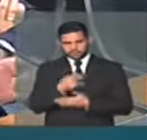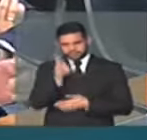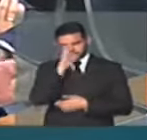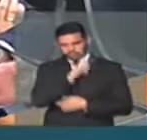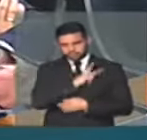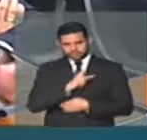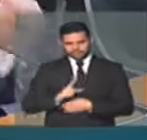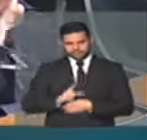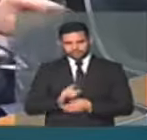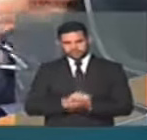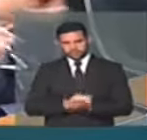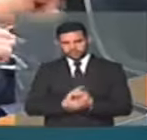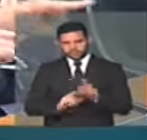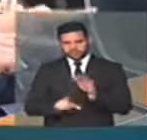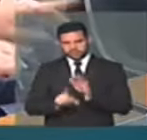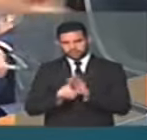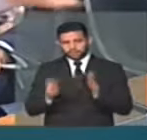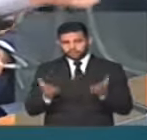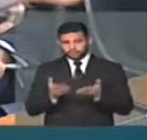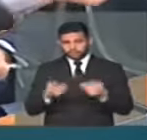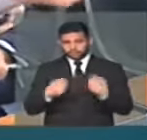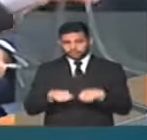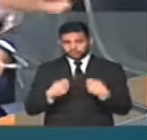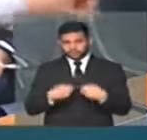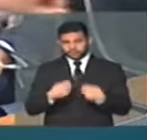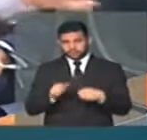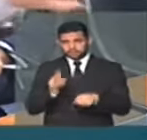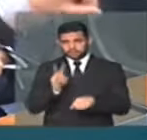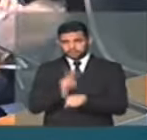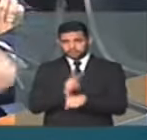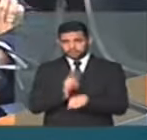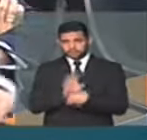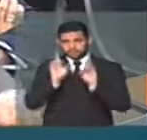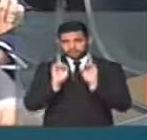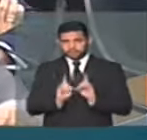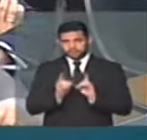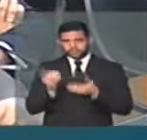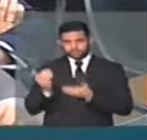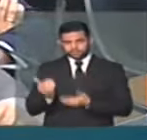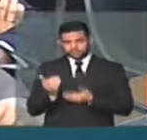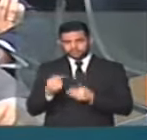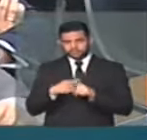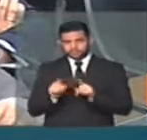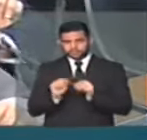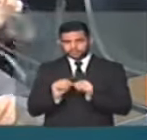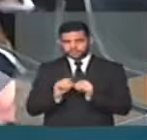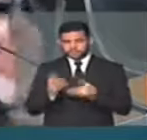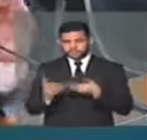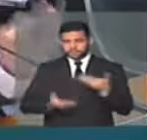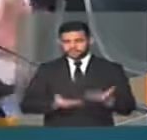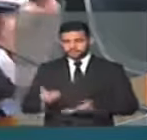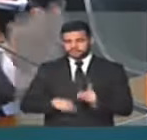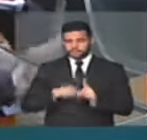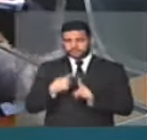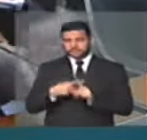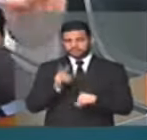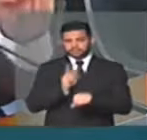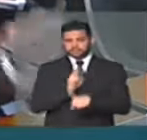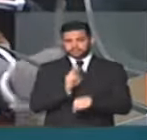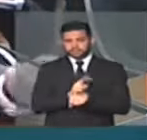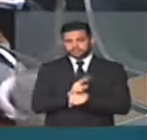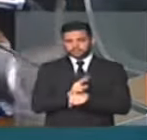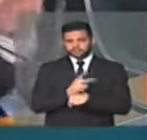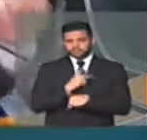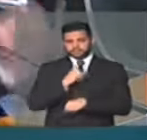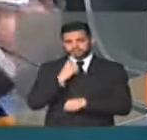realidade, presidente. A lei hoje deveria sim proteger os direitos dos jovens, mas ela tem servido muito mais para